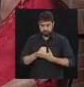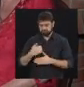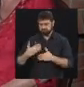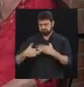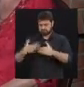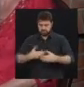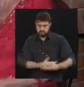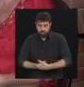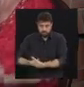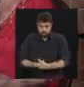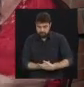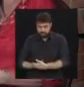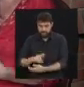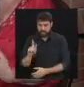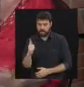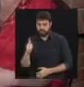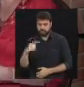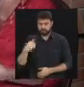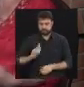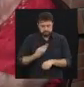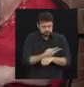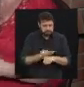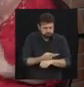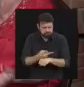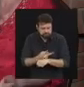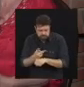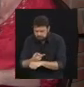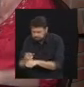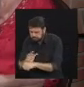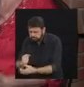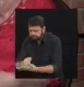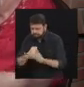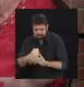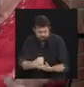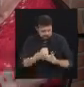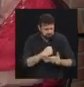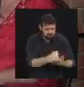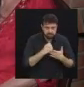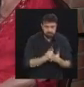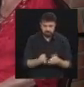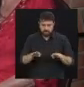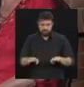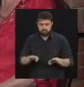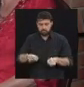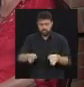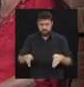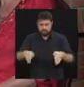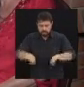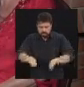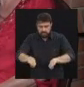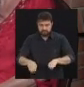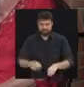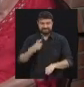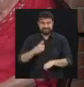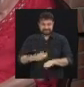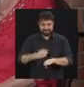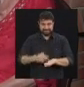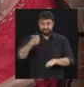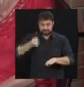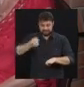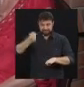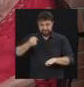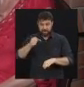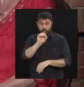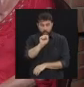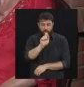desenvolvimento do Gabriel. E aí a gente foi atrás. E foi indo, pezinho torto era gesso 2 vezes por semana, durante